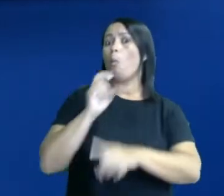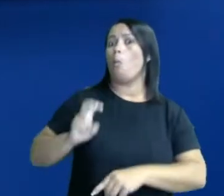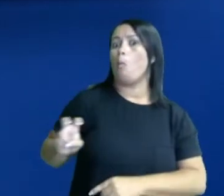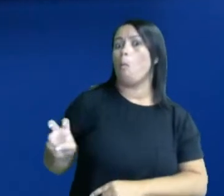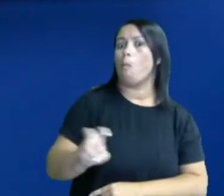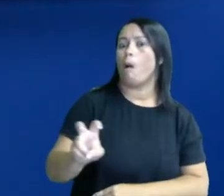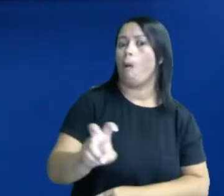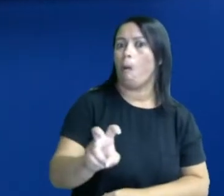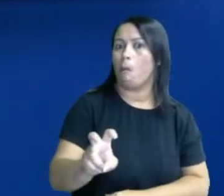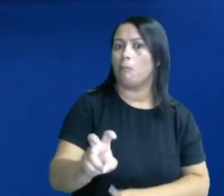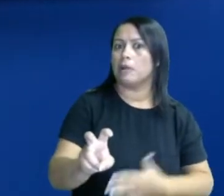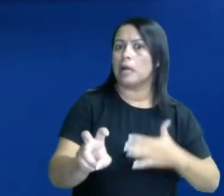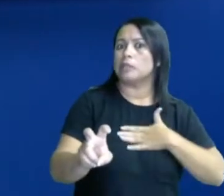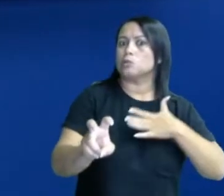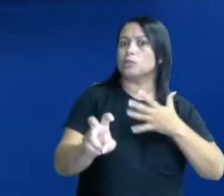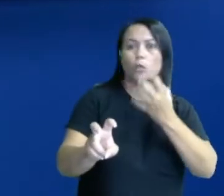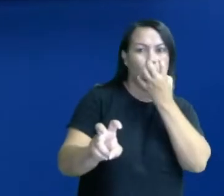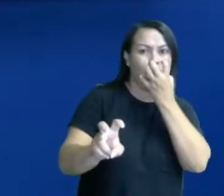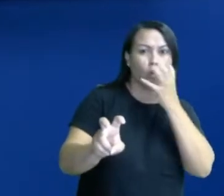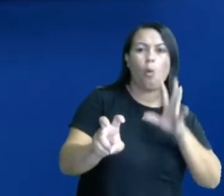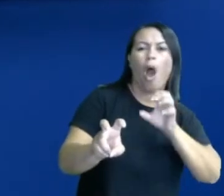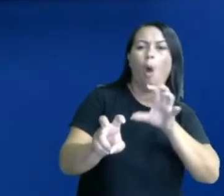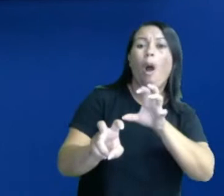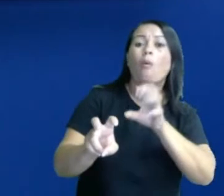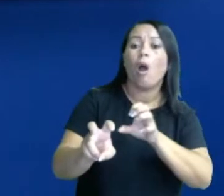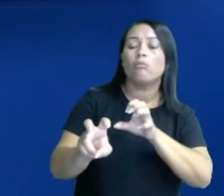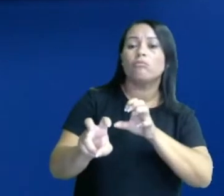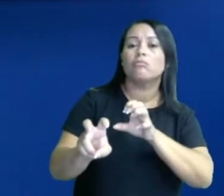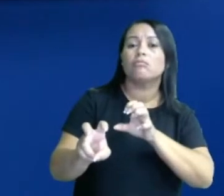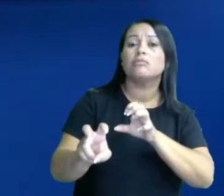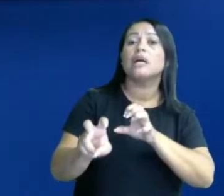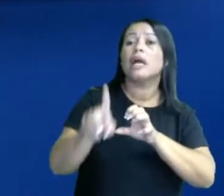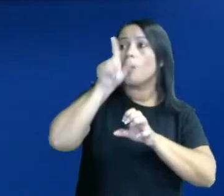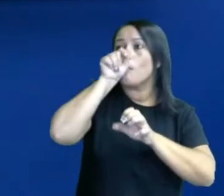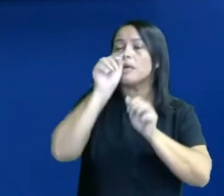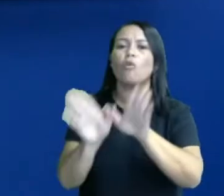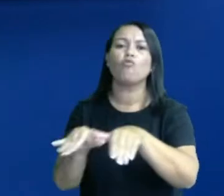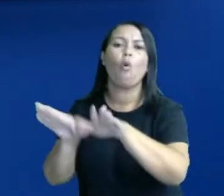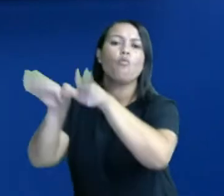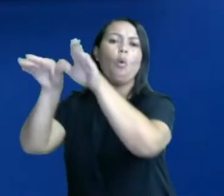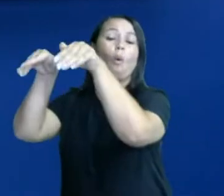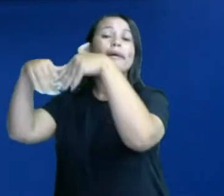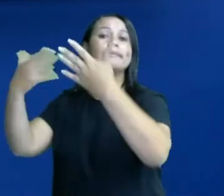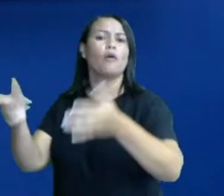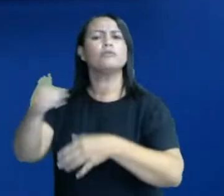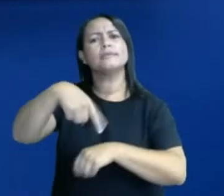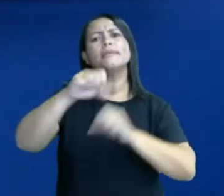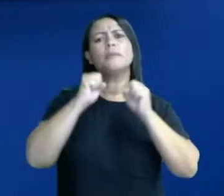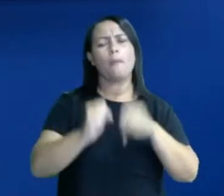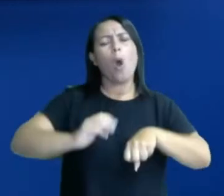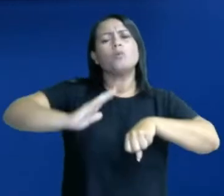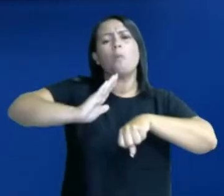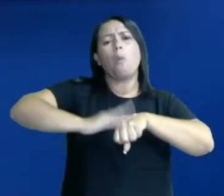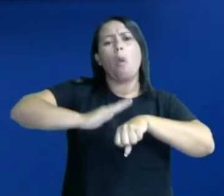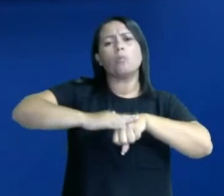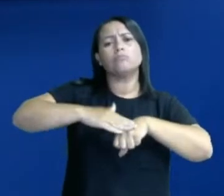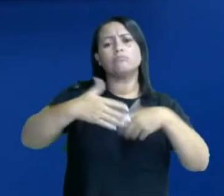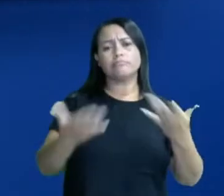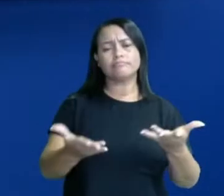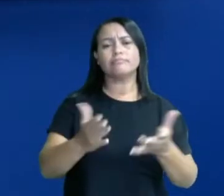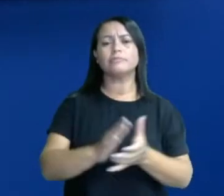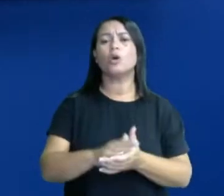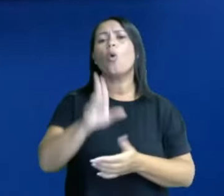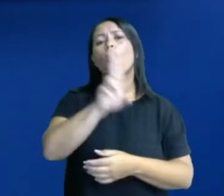cobra. Muito assustado, latiu e espantou o pássaro. Vocês podem produzir dessa forma, tá